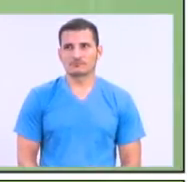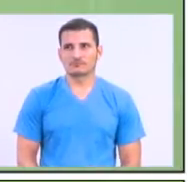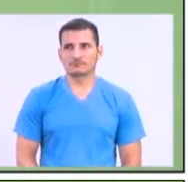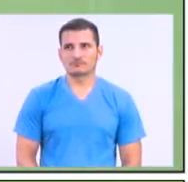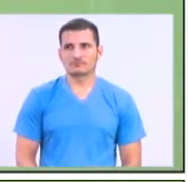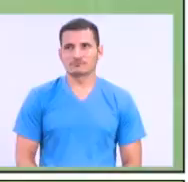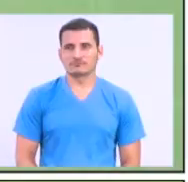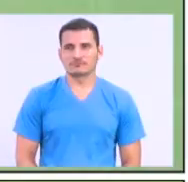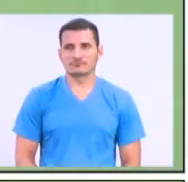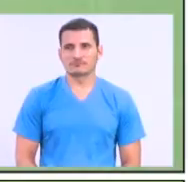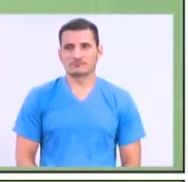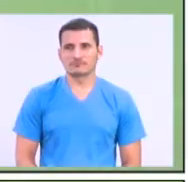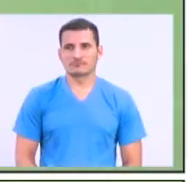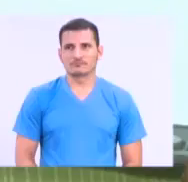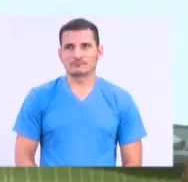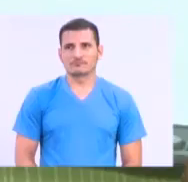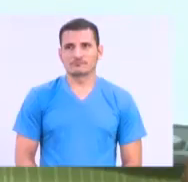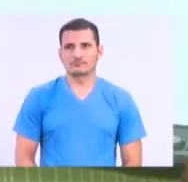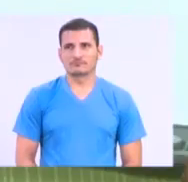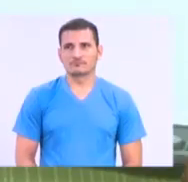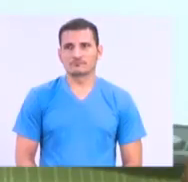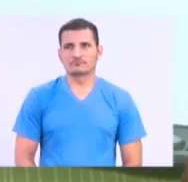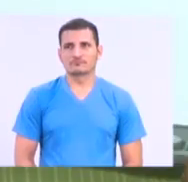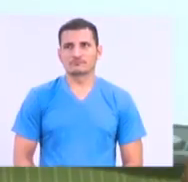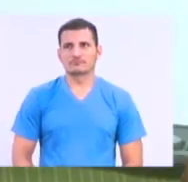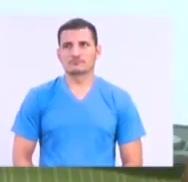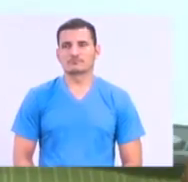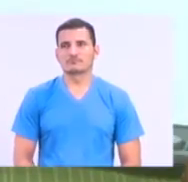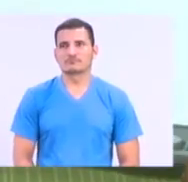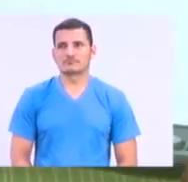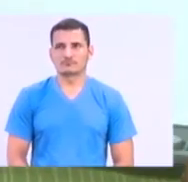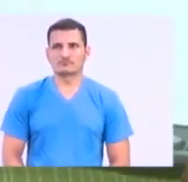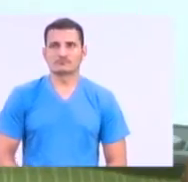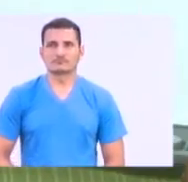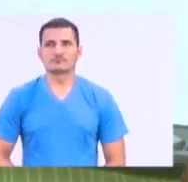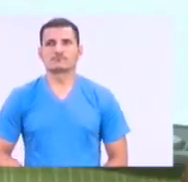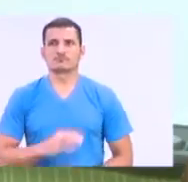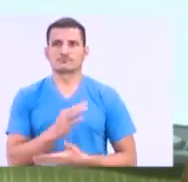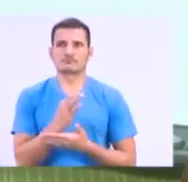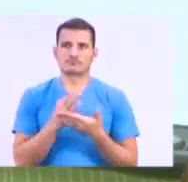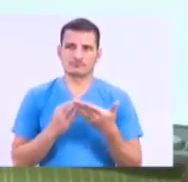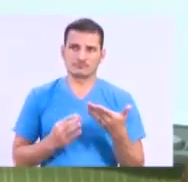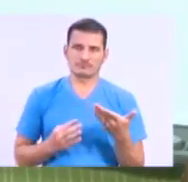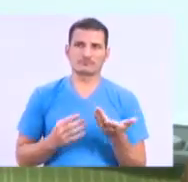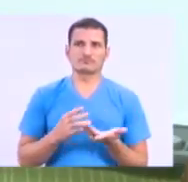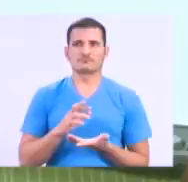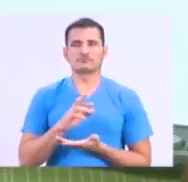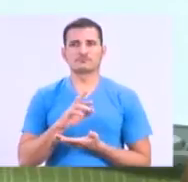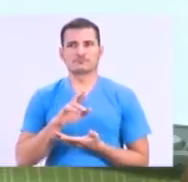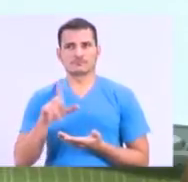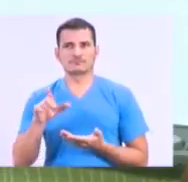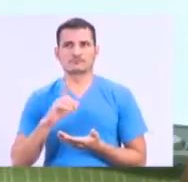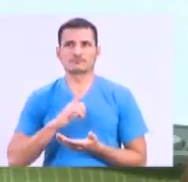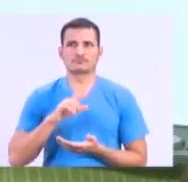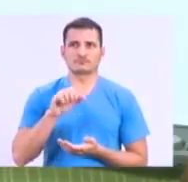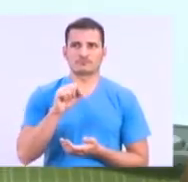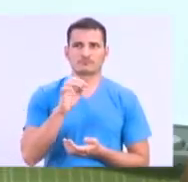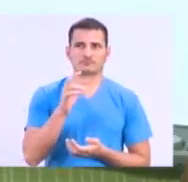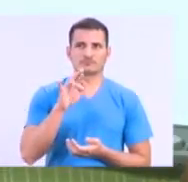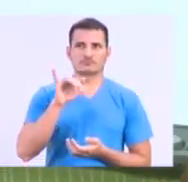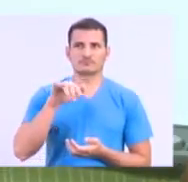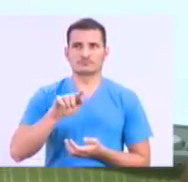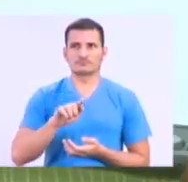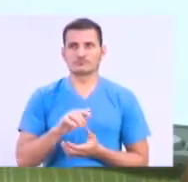uma frase, a mesma coisa eu posso armazenar textos e, enfim, uma infinidade de coisas e declarar como string. E PHP